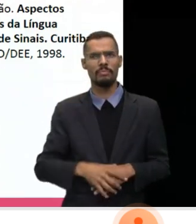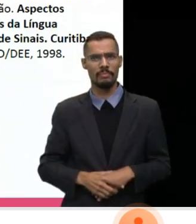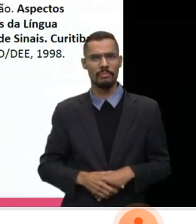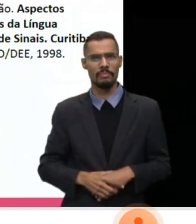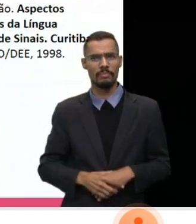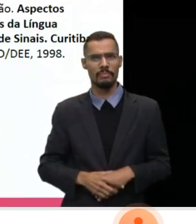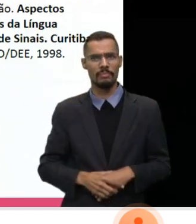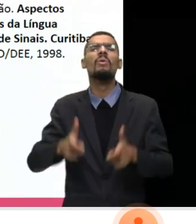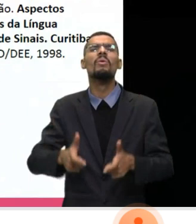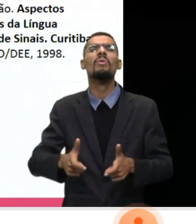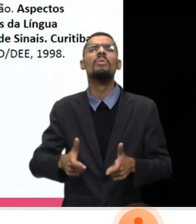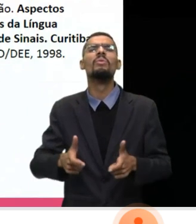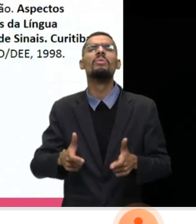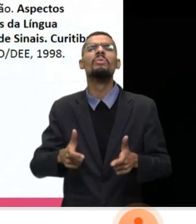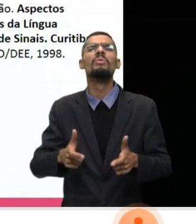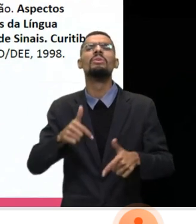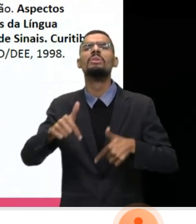você trabalha.